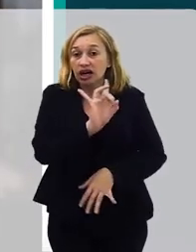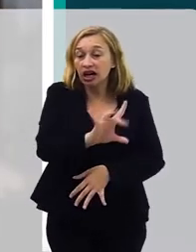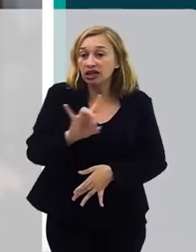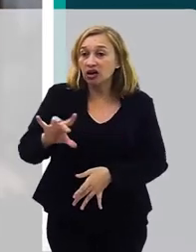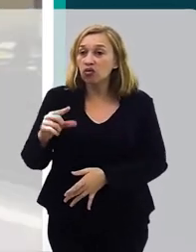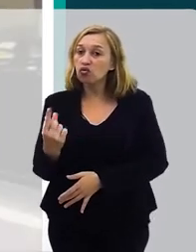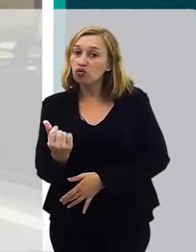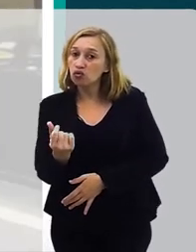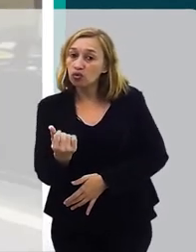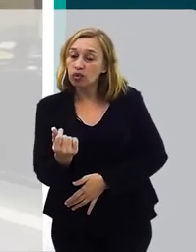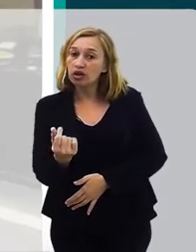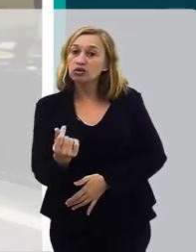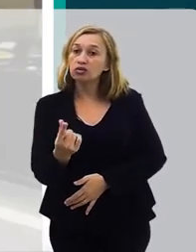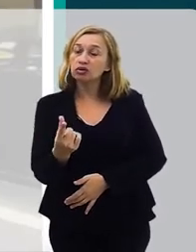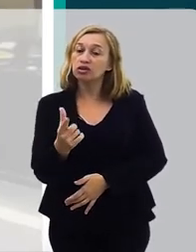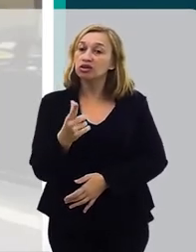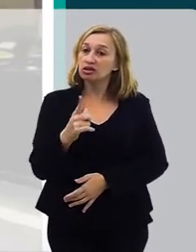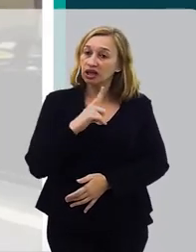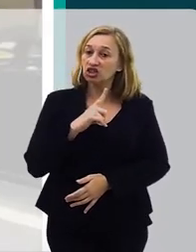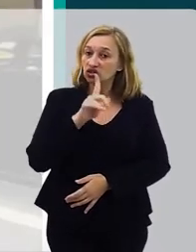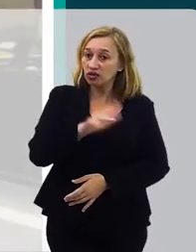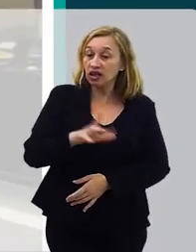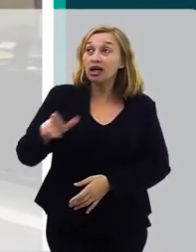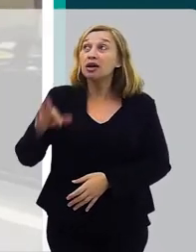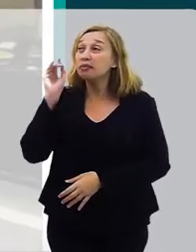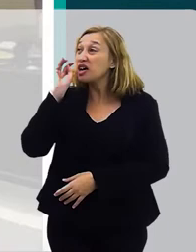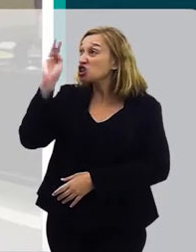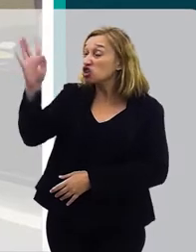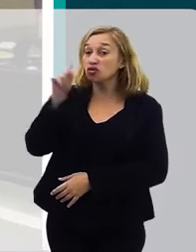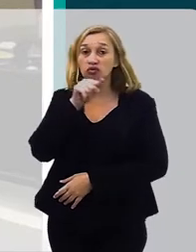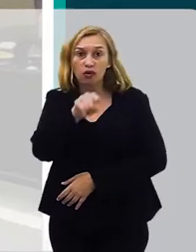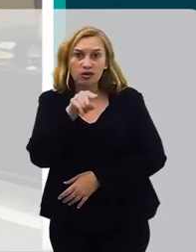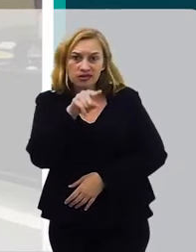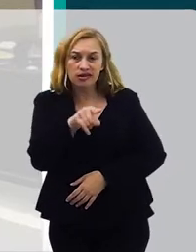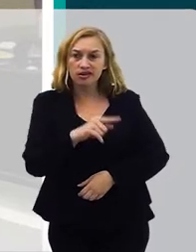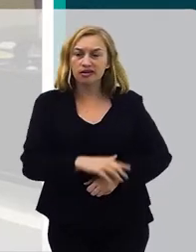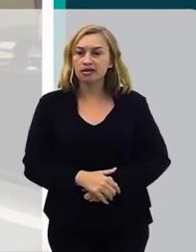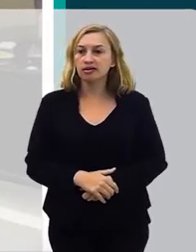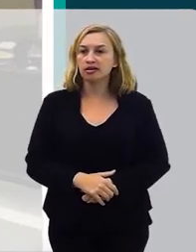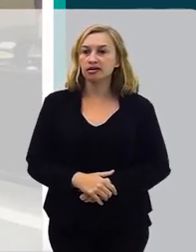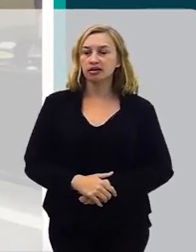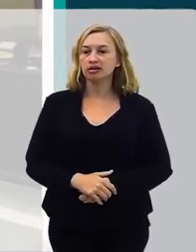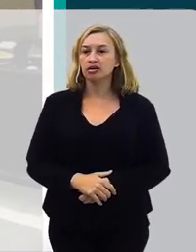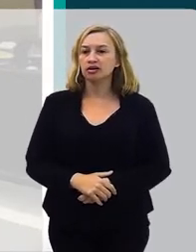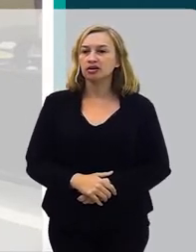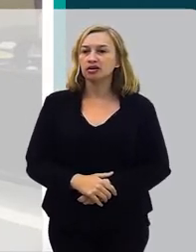um valor. Agora, imagine você estando